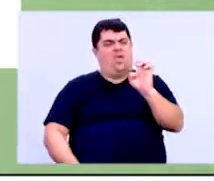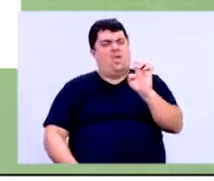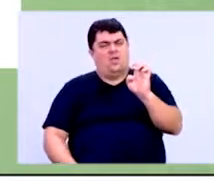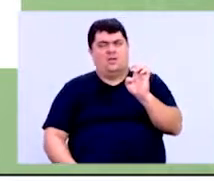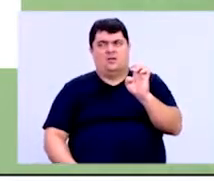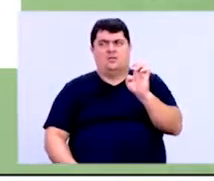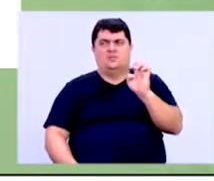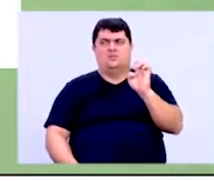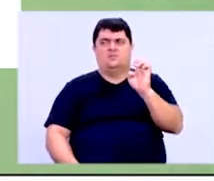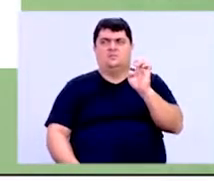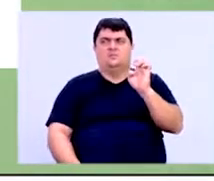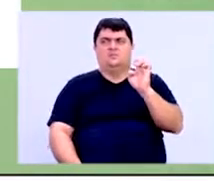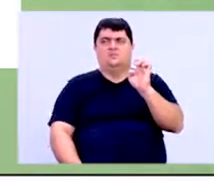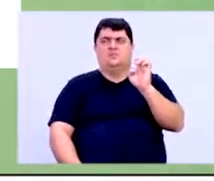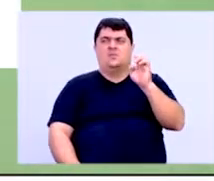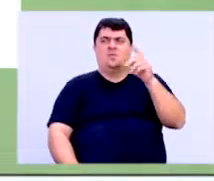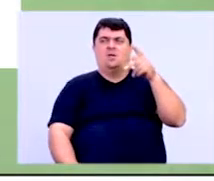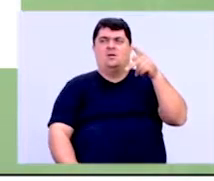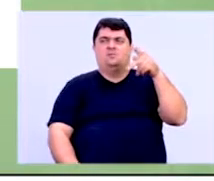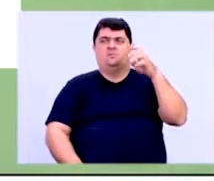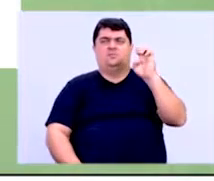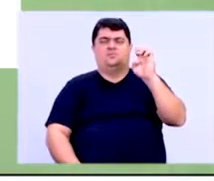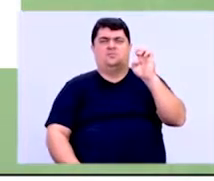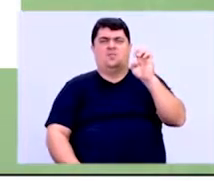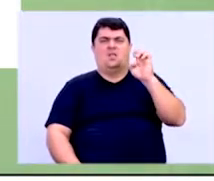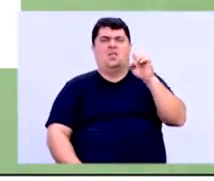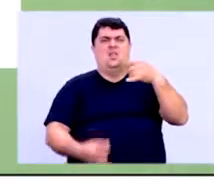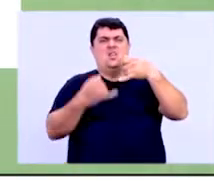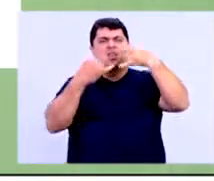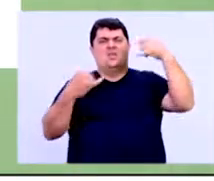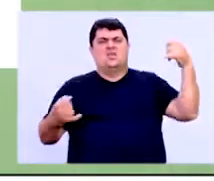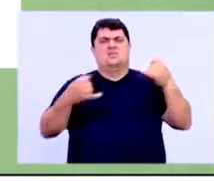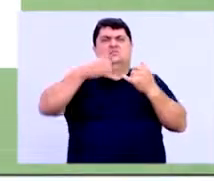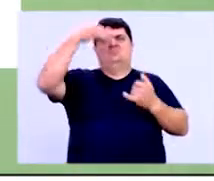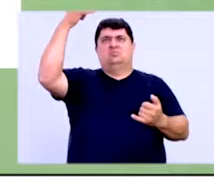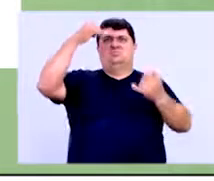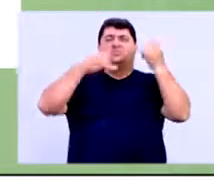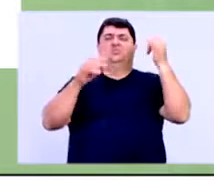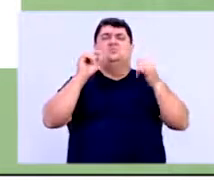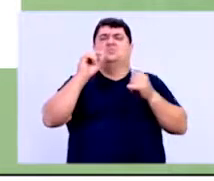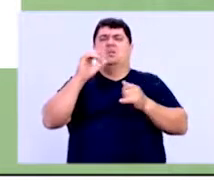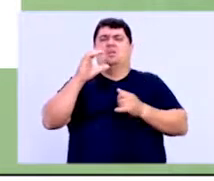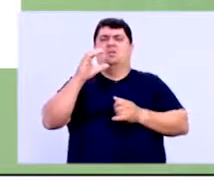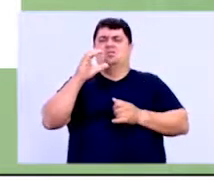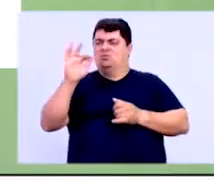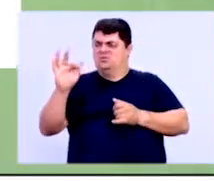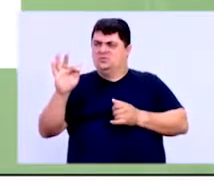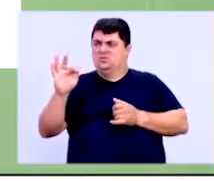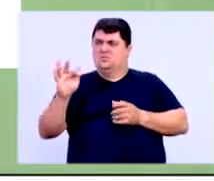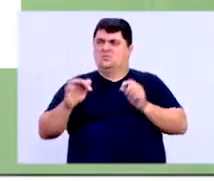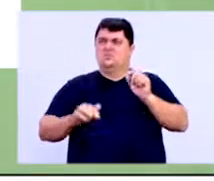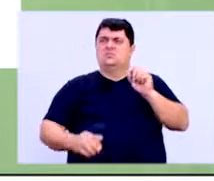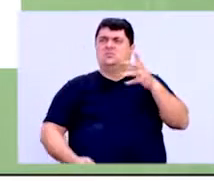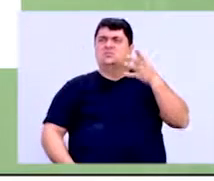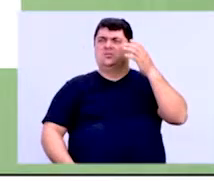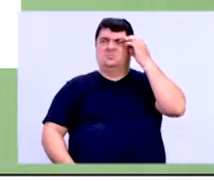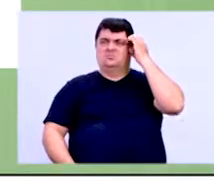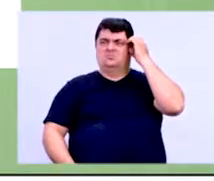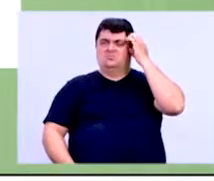meu Deus do céu, o que é isso? O que é essas linhas aqui? Isso aqui é um custo fixo? que é isso aqui,